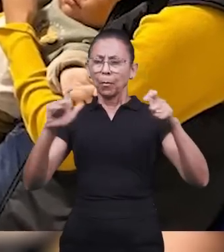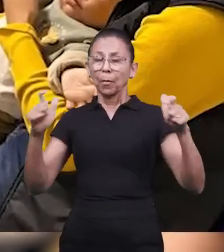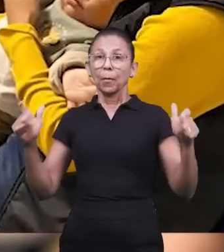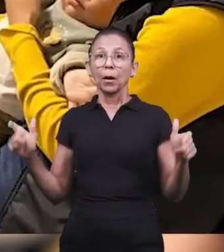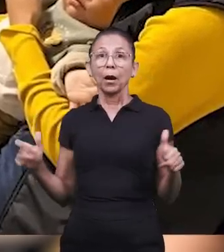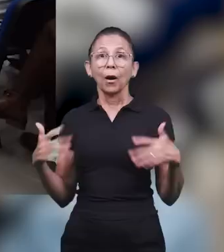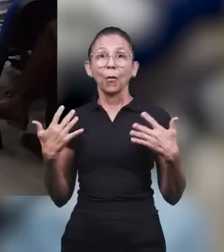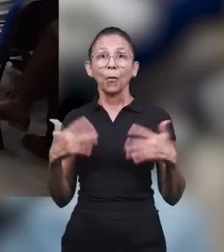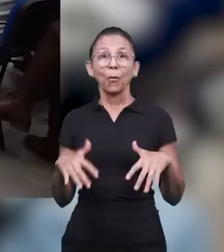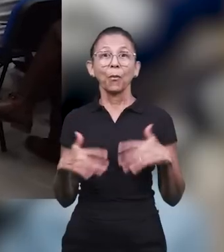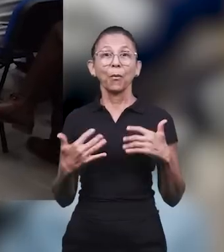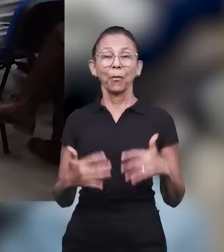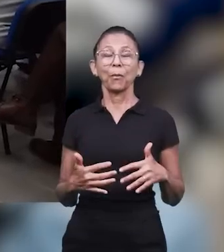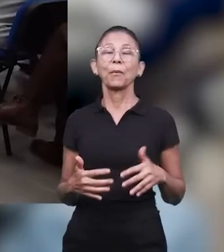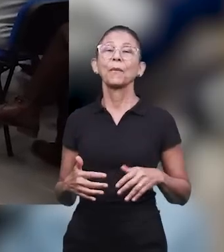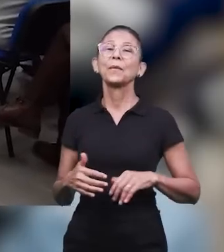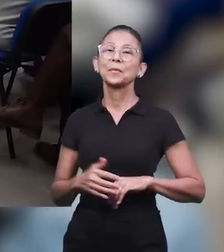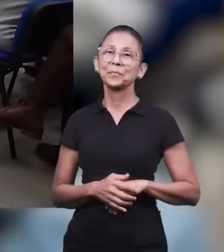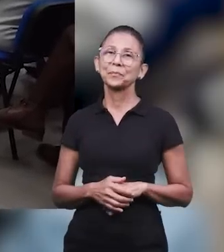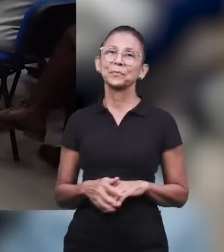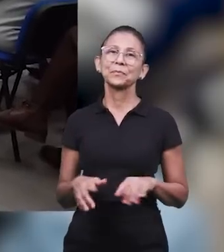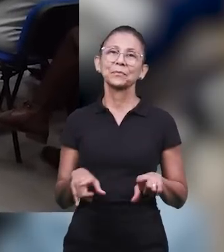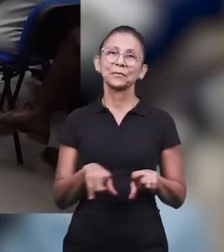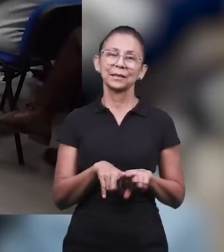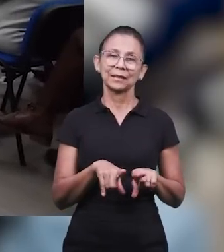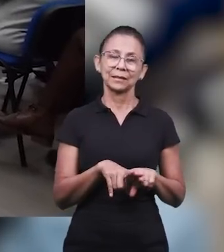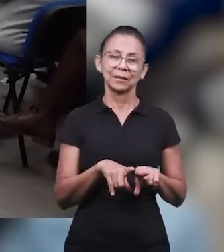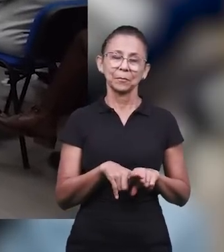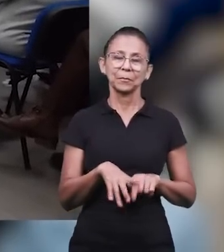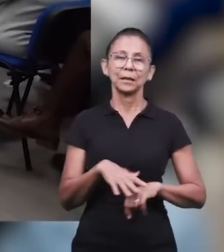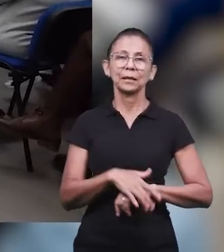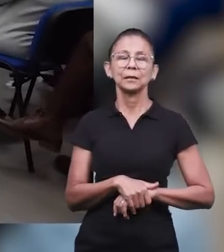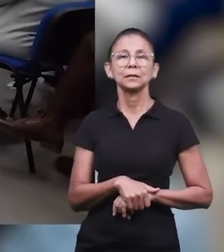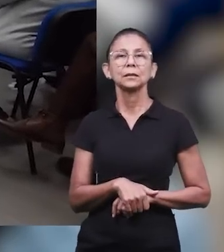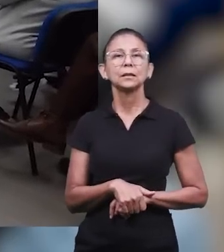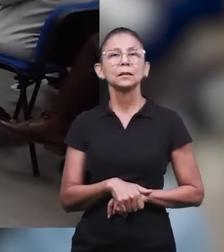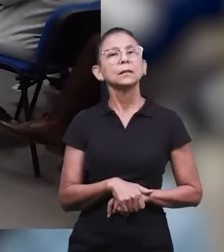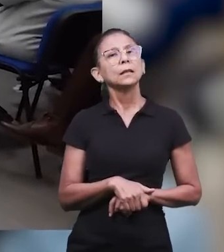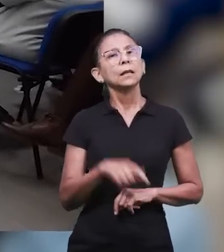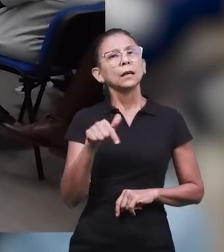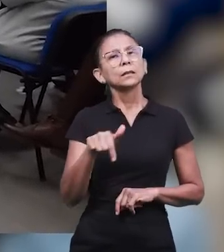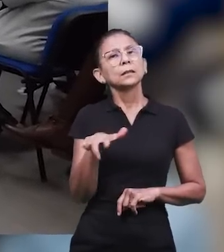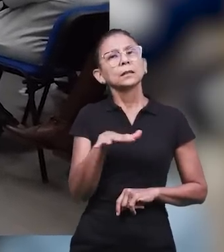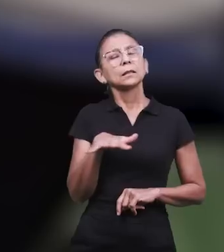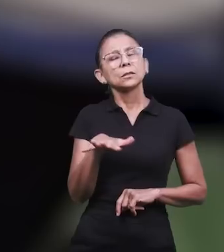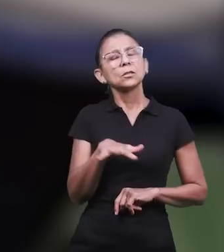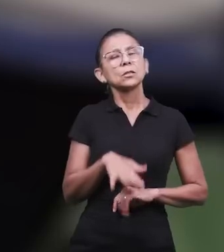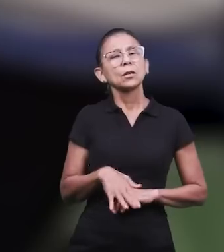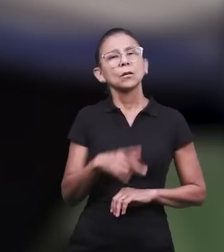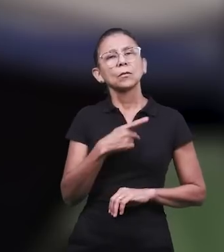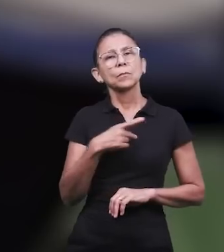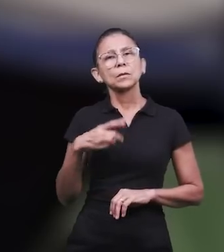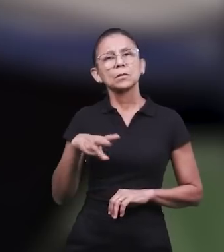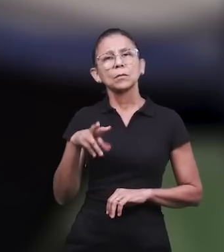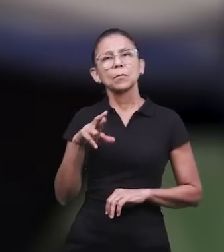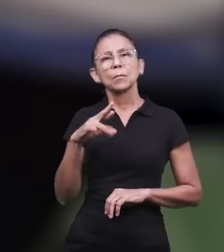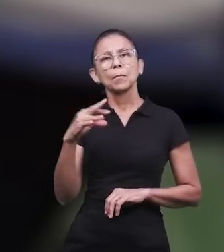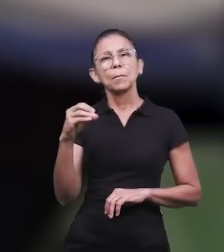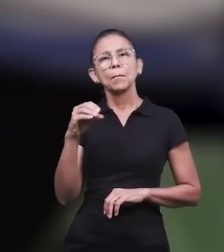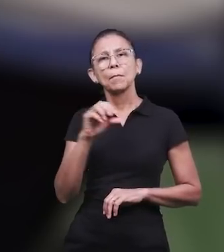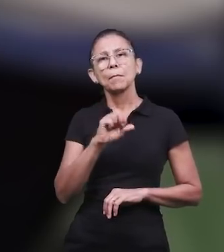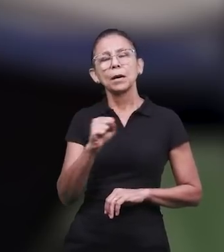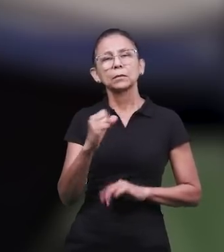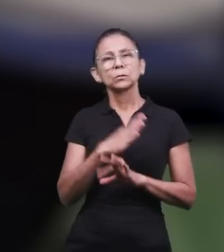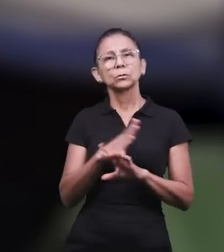nome do Senhor. E no norte do país, a Igreja do Porto, sobre o ministério do pastor Marcos Vinícius, realizou um culto especial de